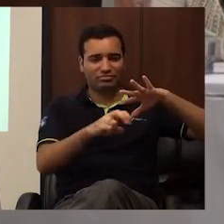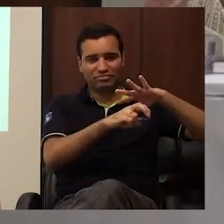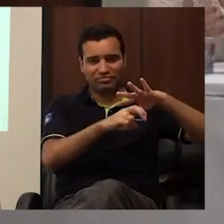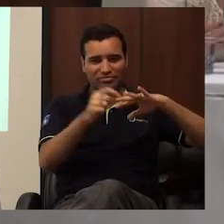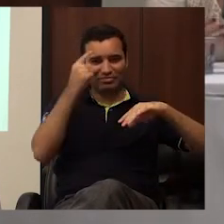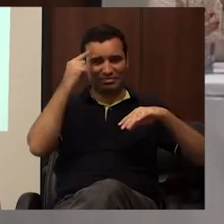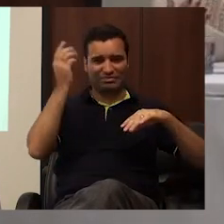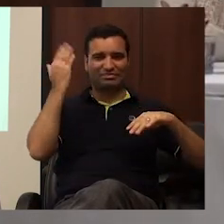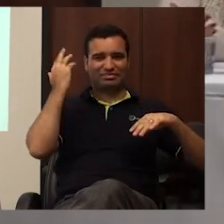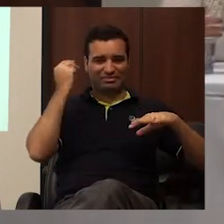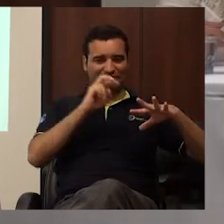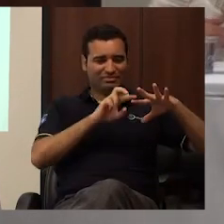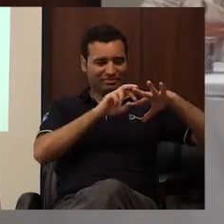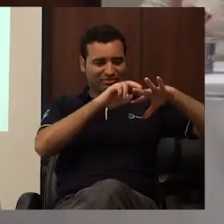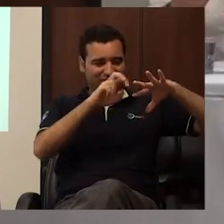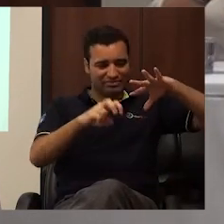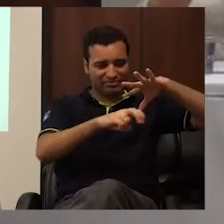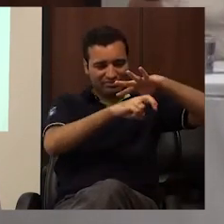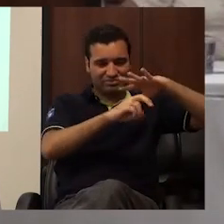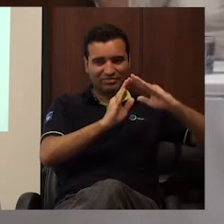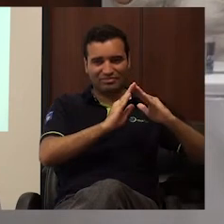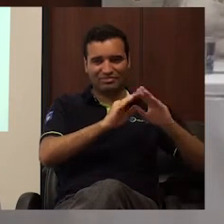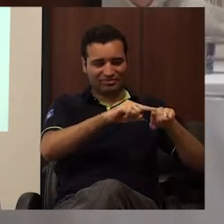casas especiais e assim por diante.